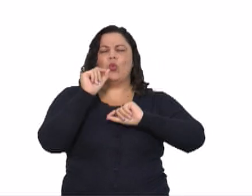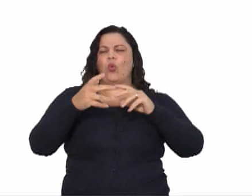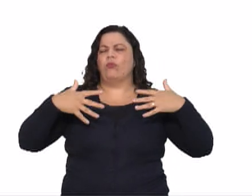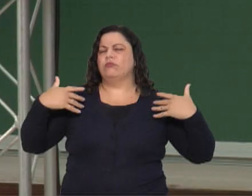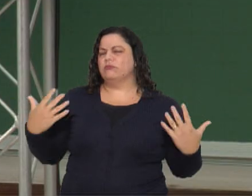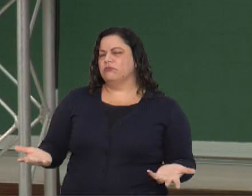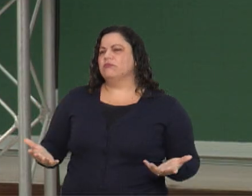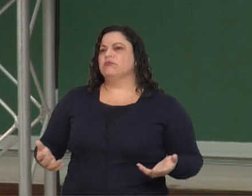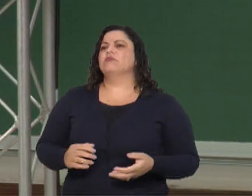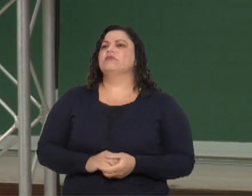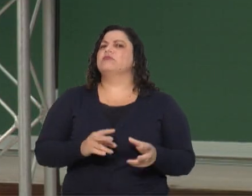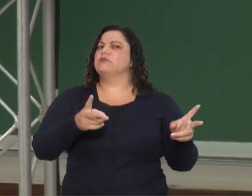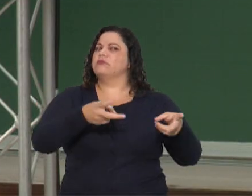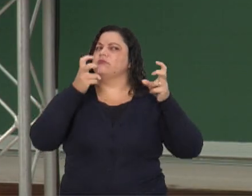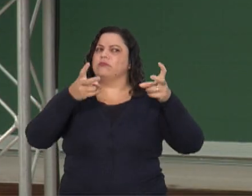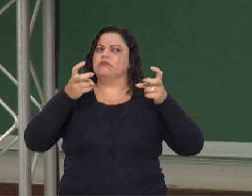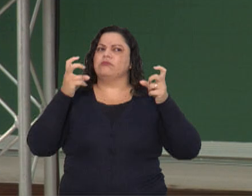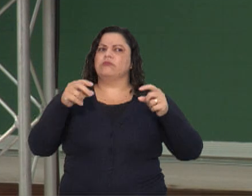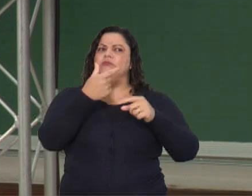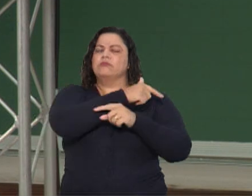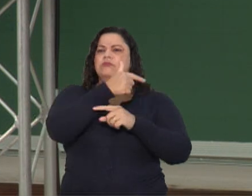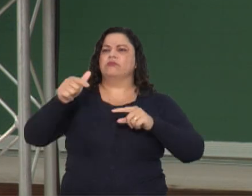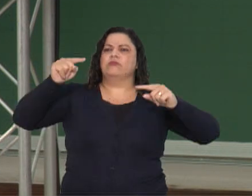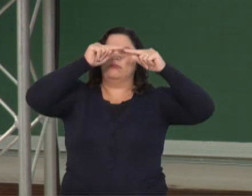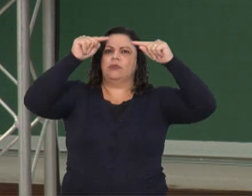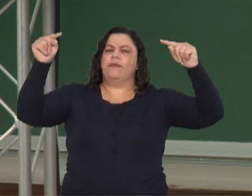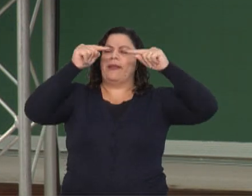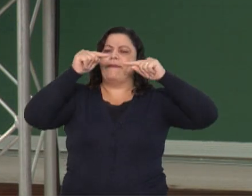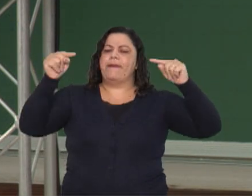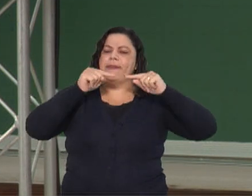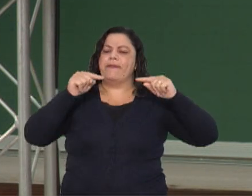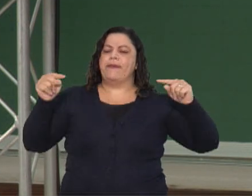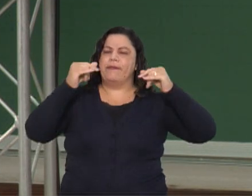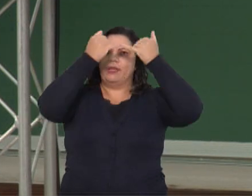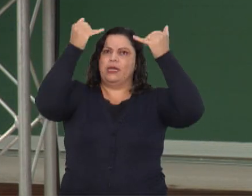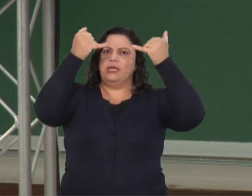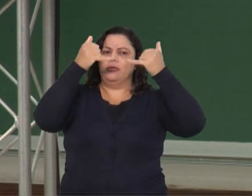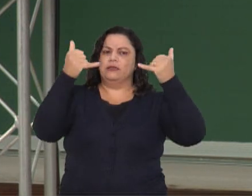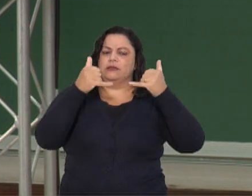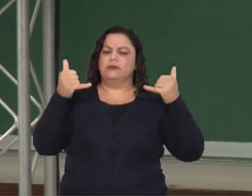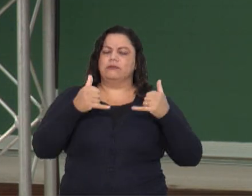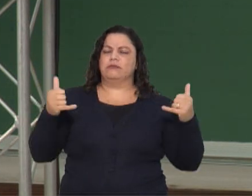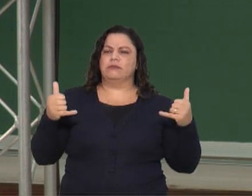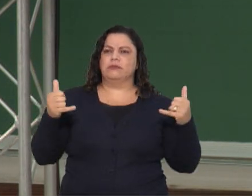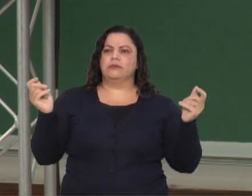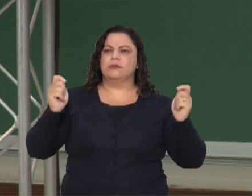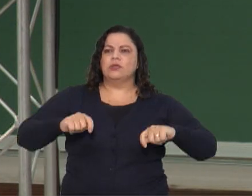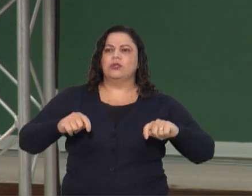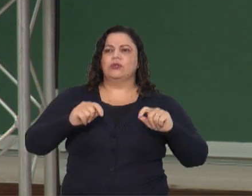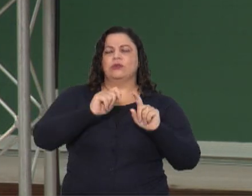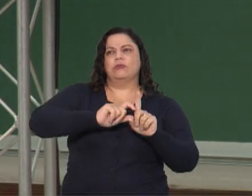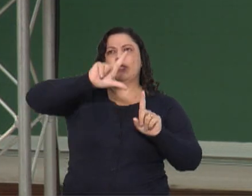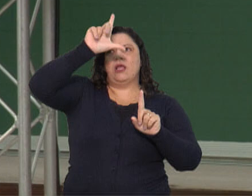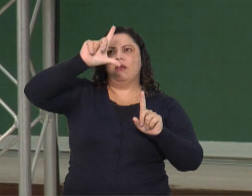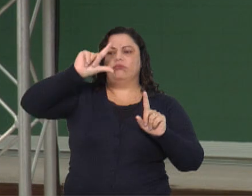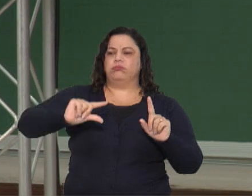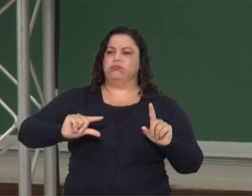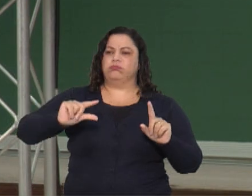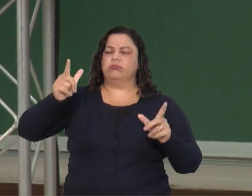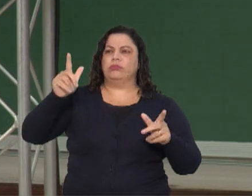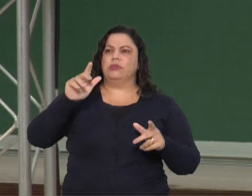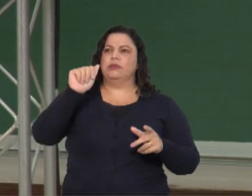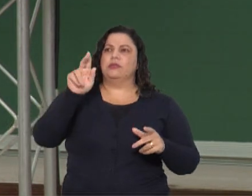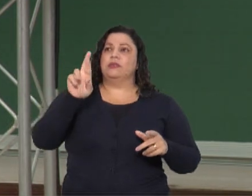Percebam que não há aquelas linhas lá do pentagrama que eu falei para vocês que determina quando é mais grave, quando é mais